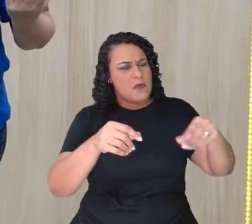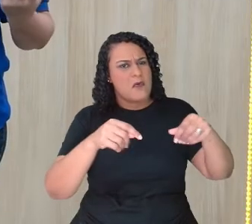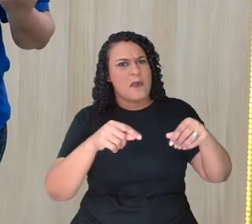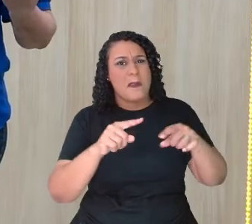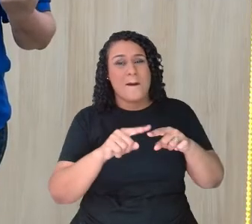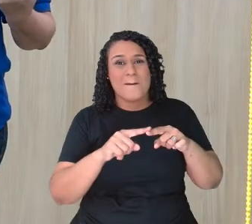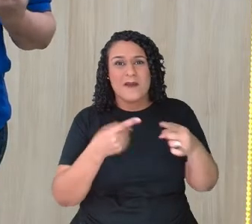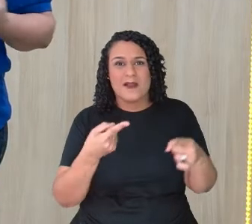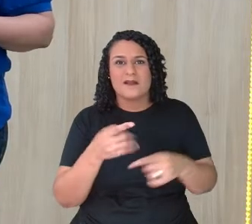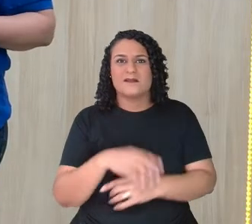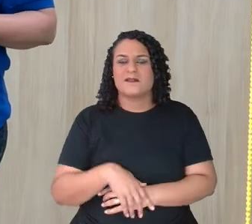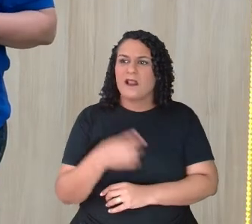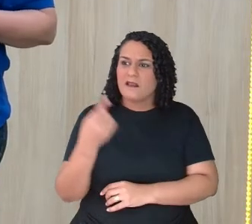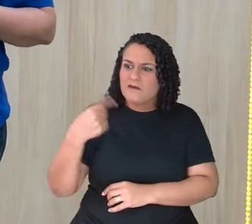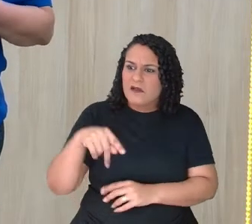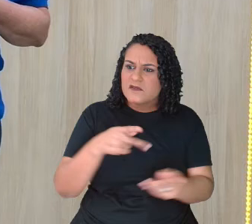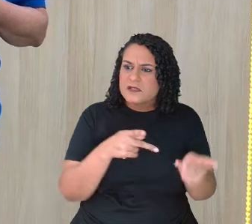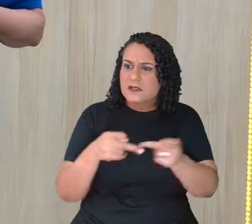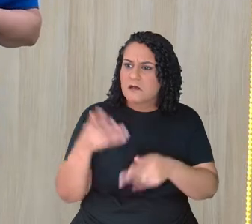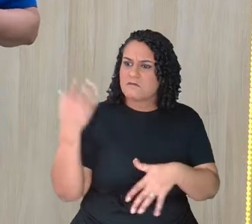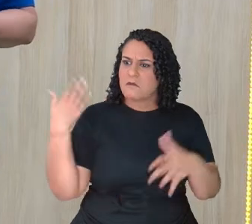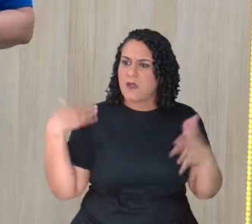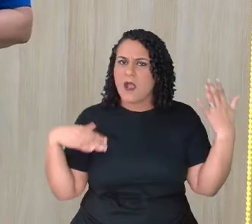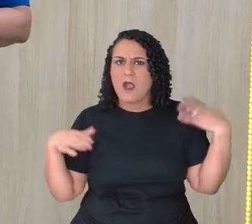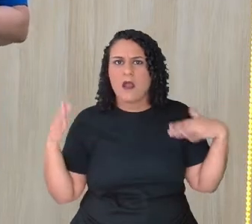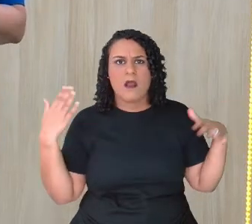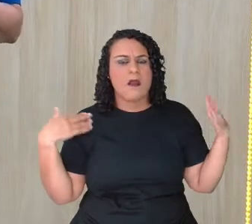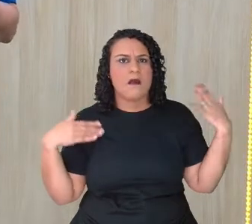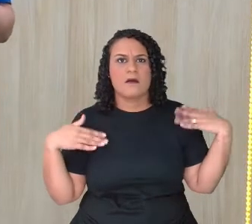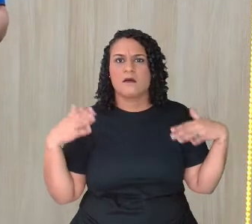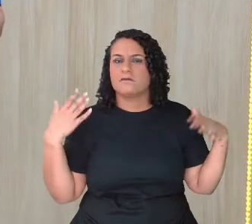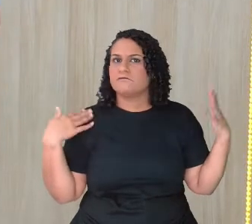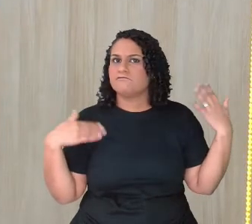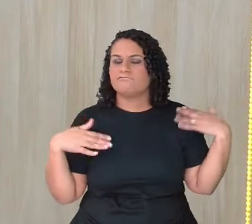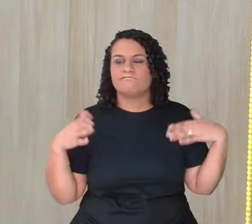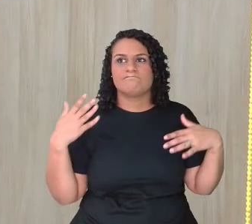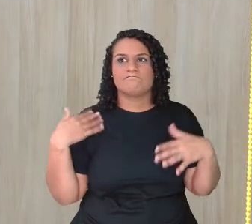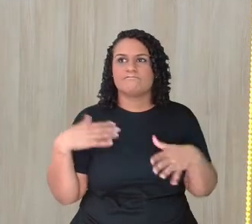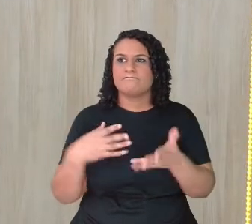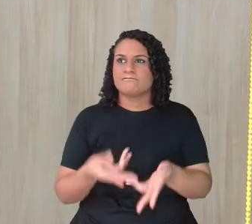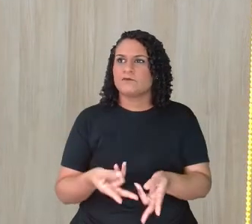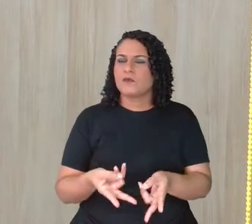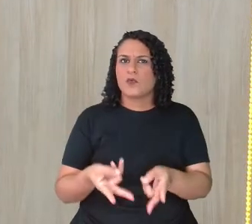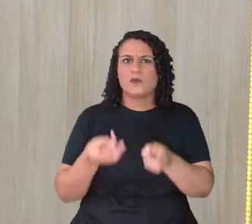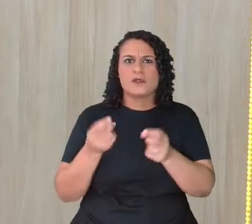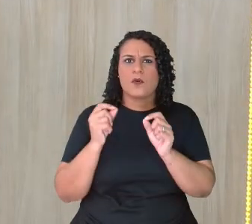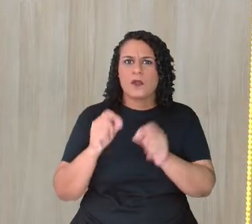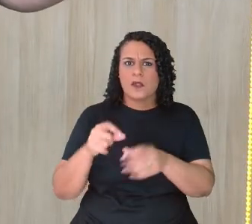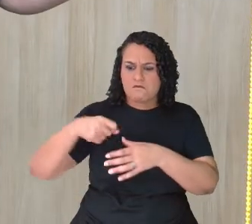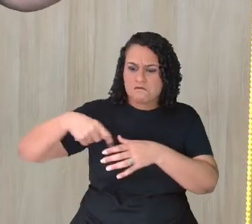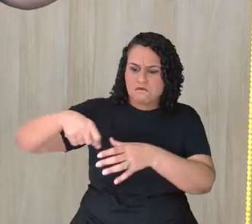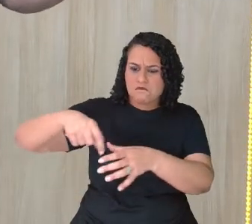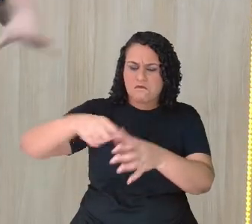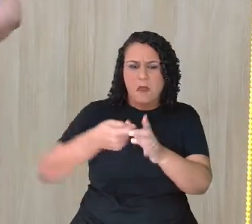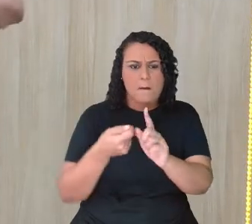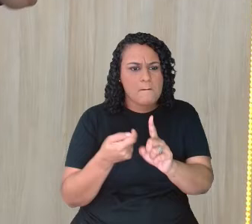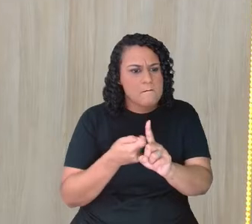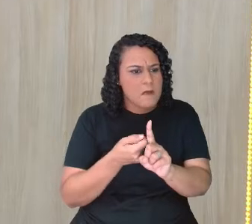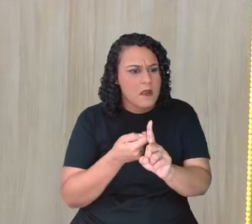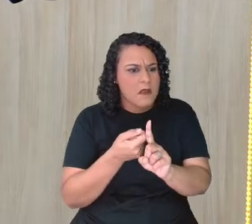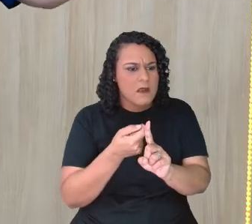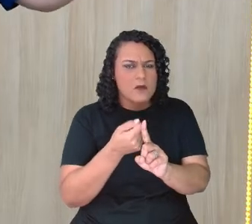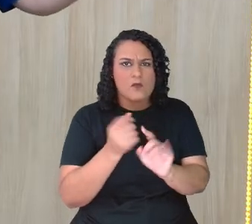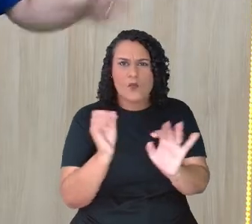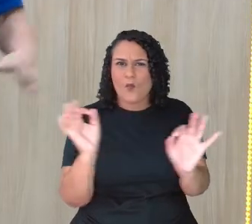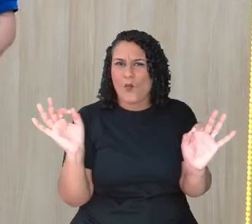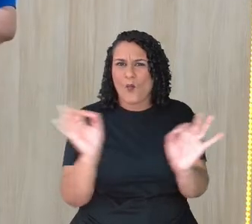ela vai passeando, ela não percebe ali, ela não consegue contemplar a plantação, não é uma plantação de milho bem bonita,